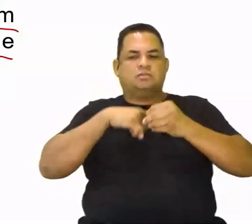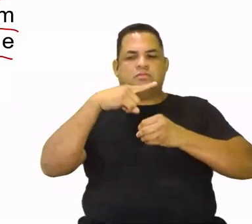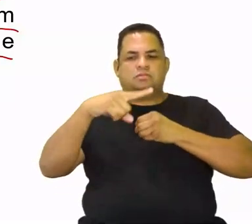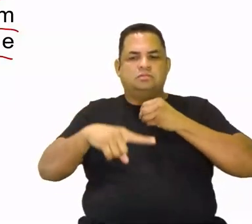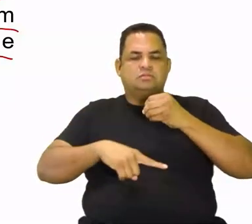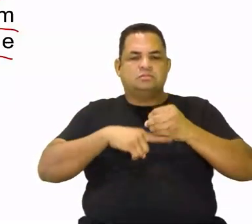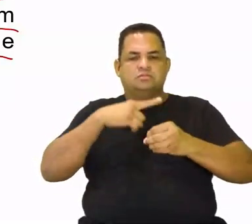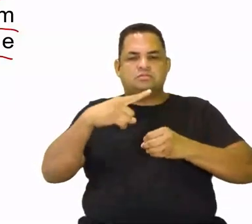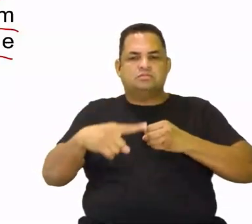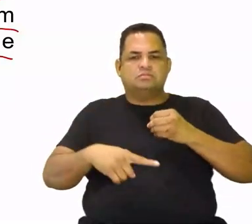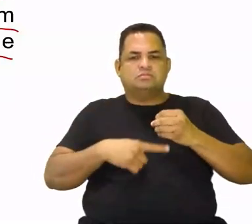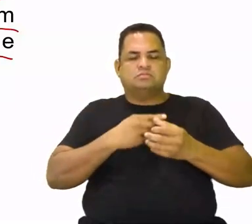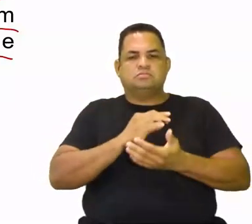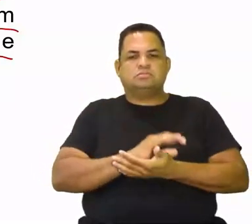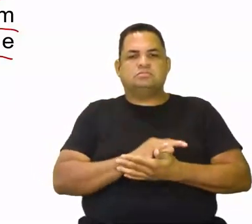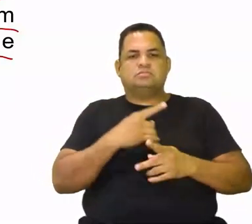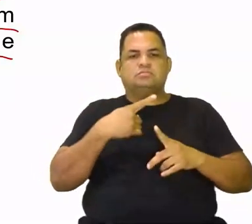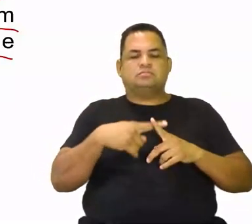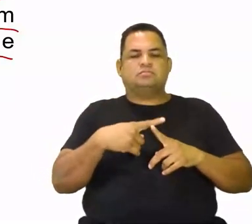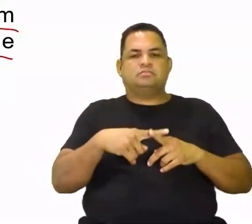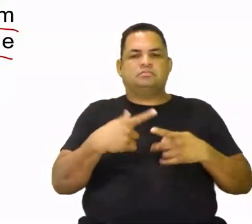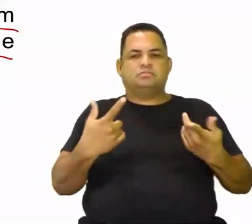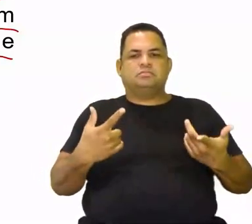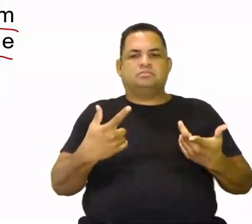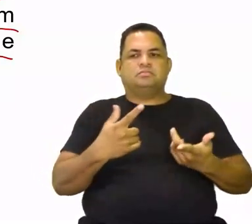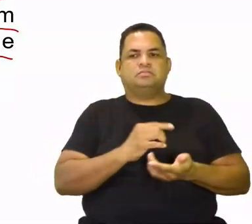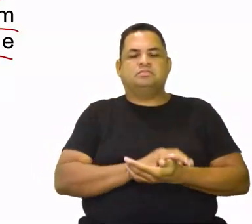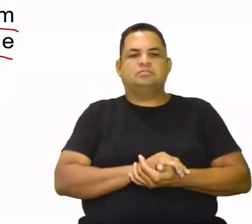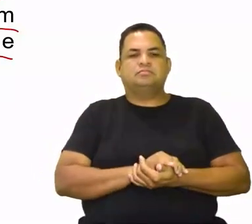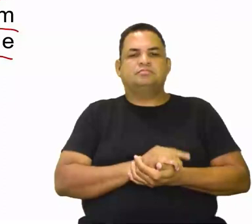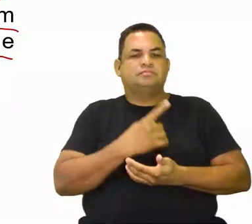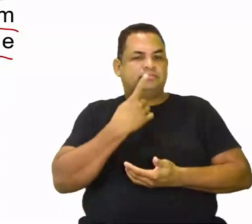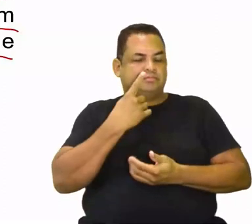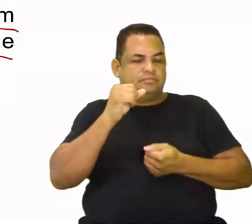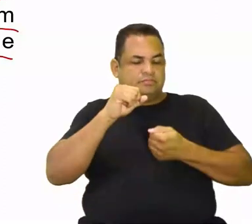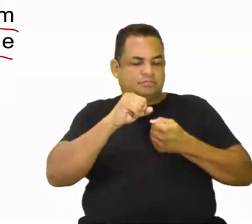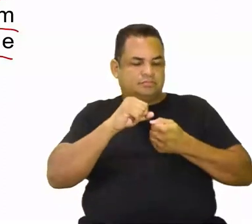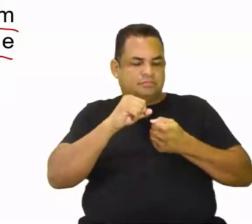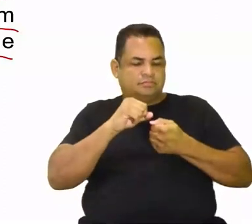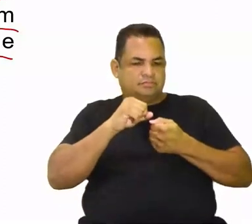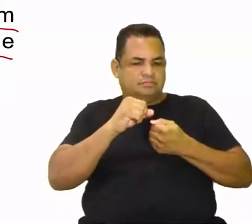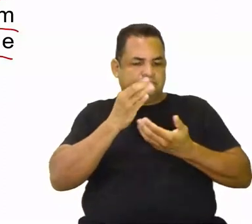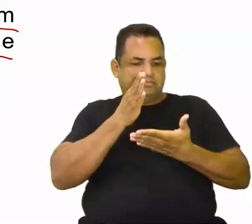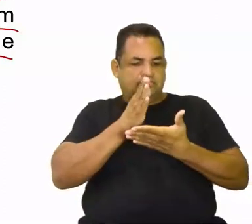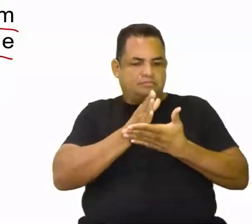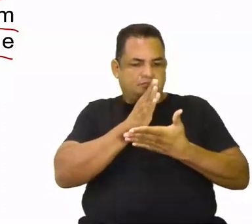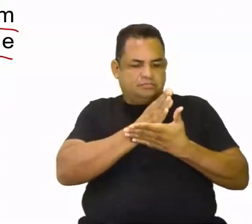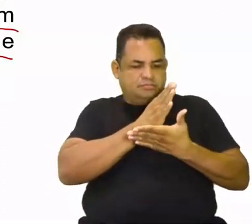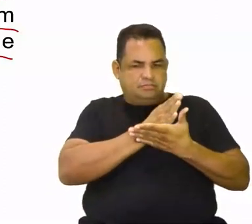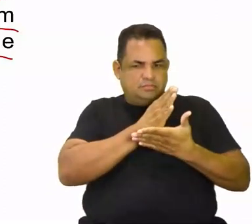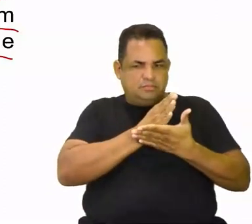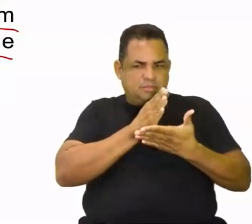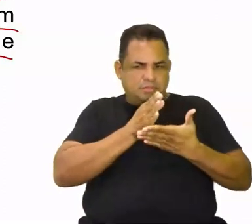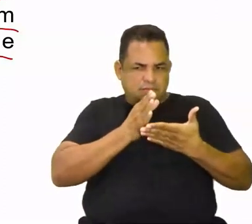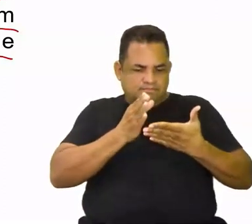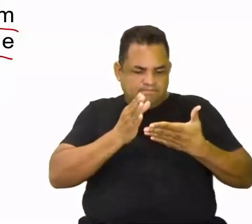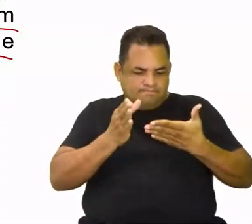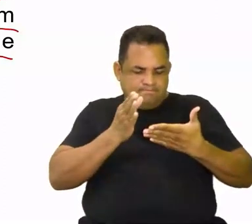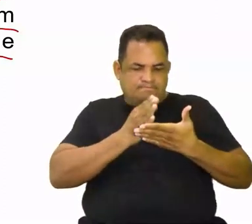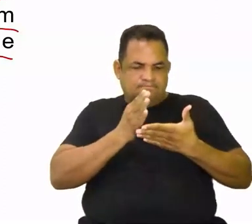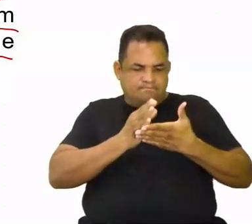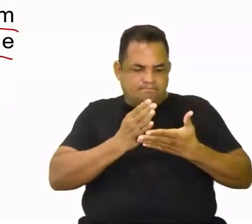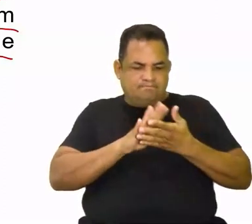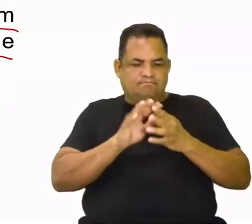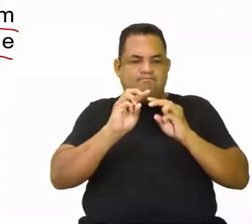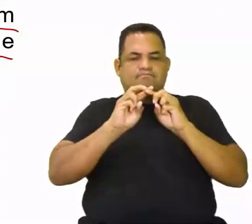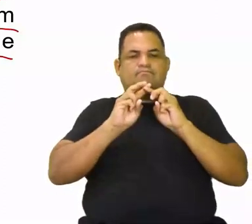aí, descontínua, por quê? Porque eles iam fazendo, pegando um tipo de matéria e